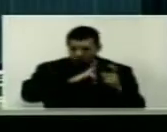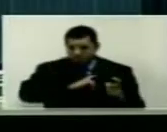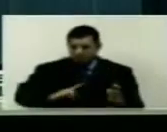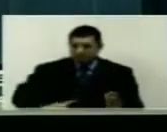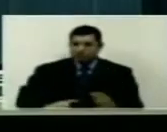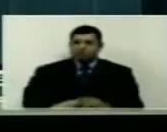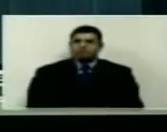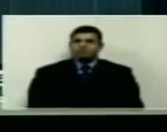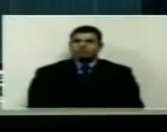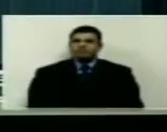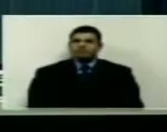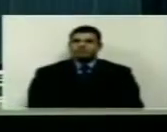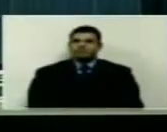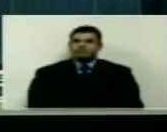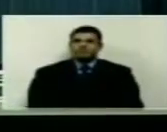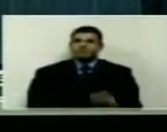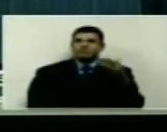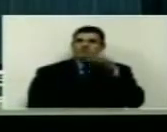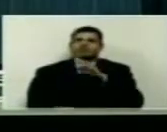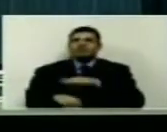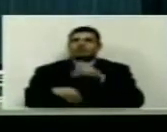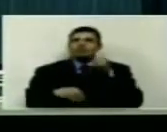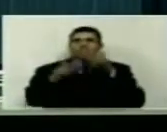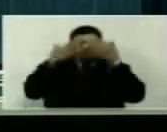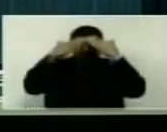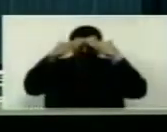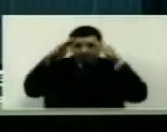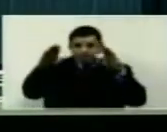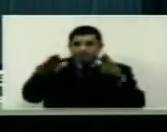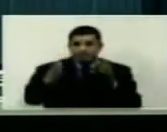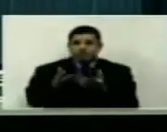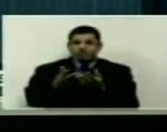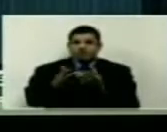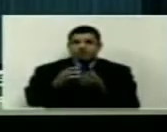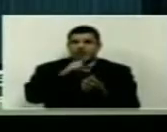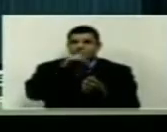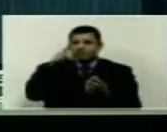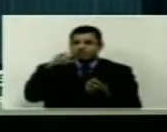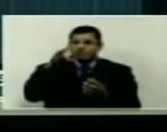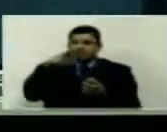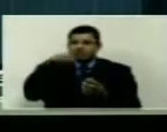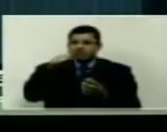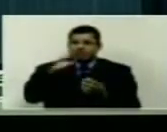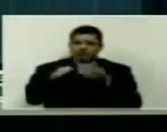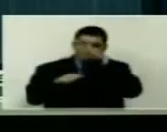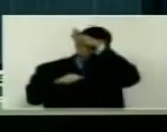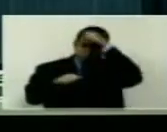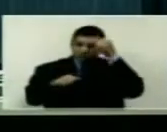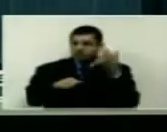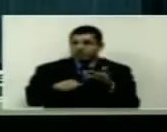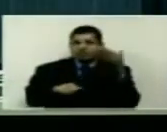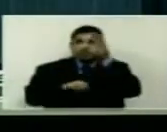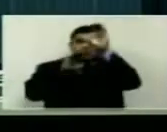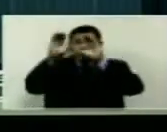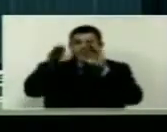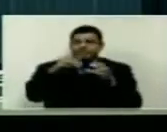Lisboa. Está cada vez mais claro que a Zona Franca de Manaus não cabe no